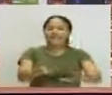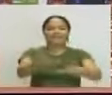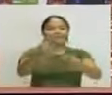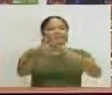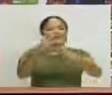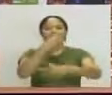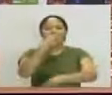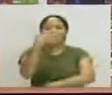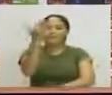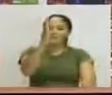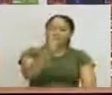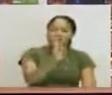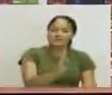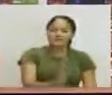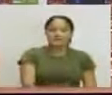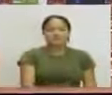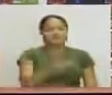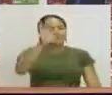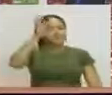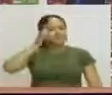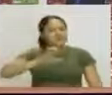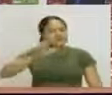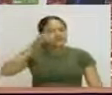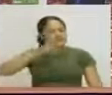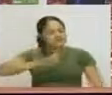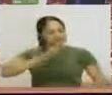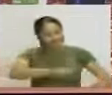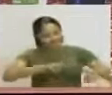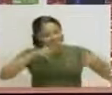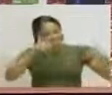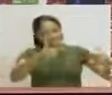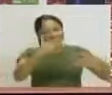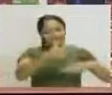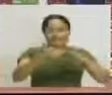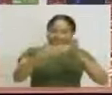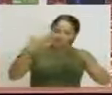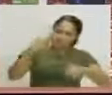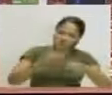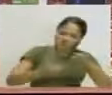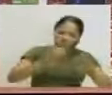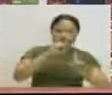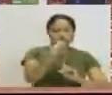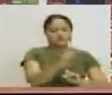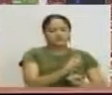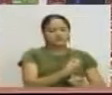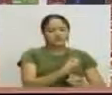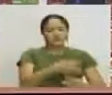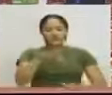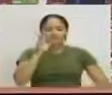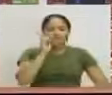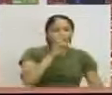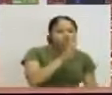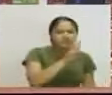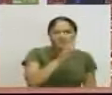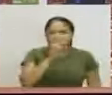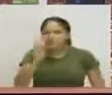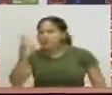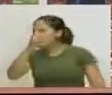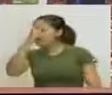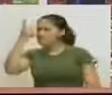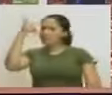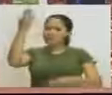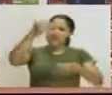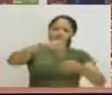é aquele que continua lutando pelos direitos da sociedade, é aquele que fica de olho em quem votou, naquilo que está fazendo o candidato que